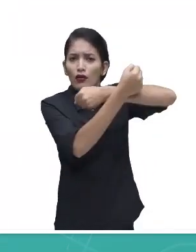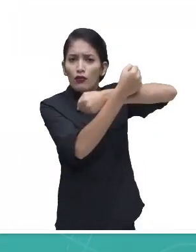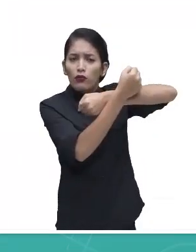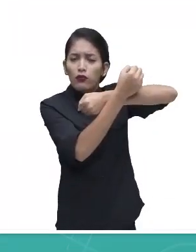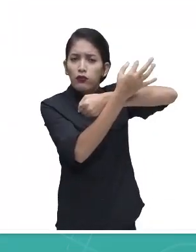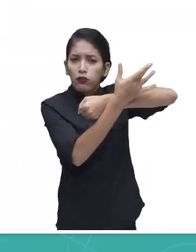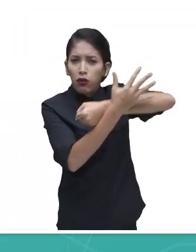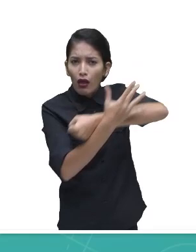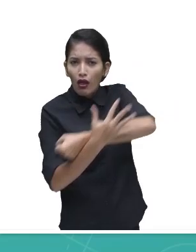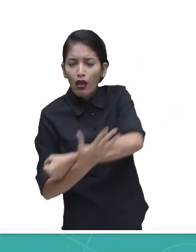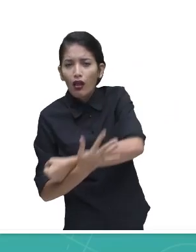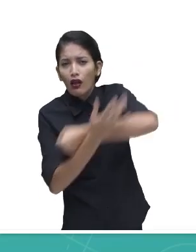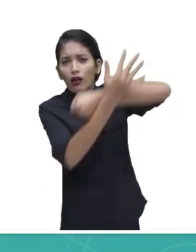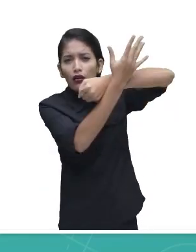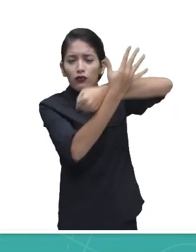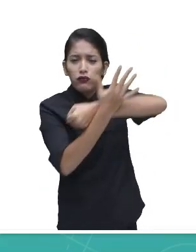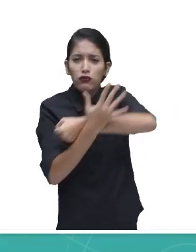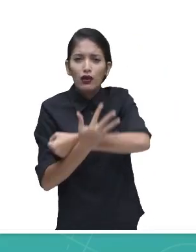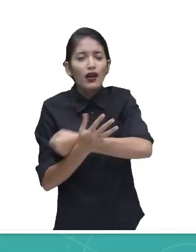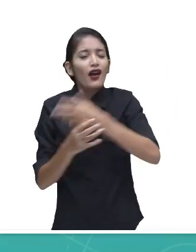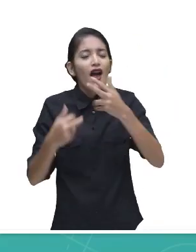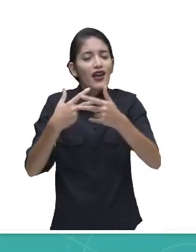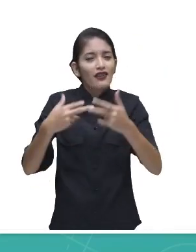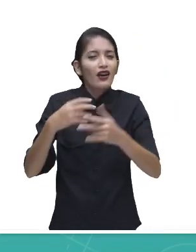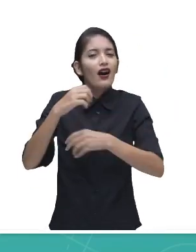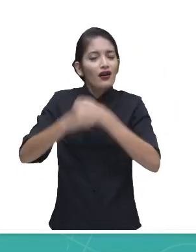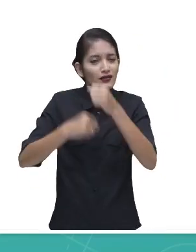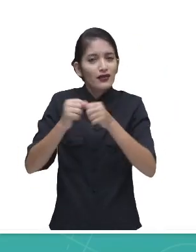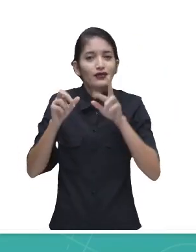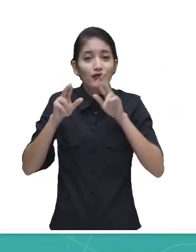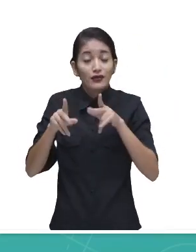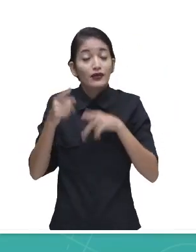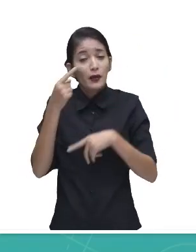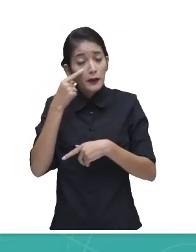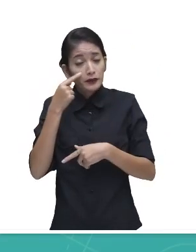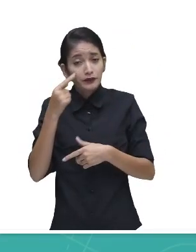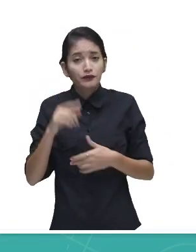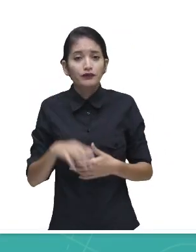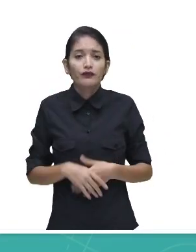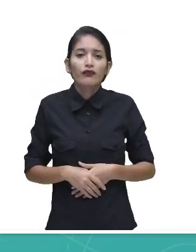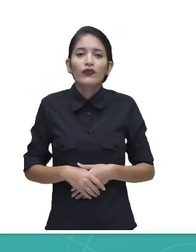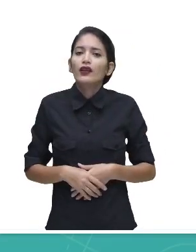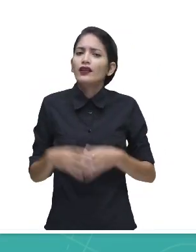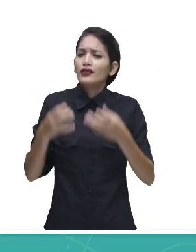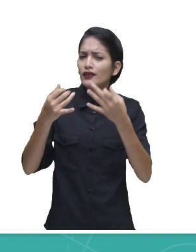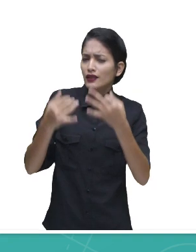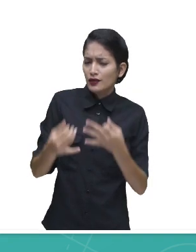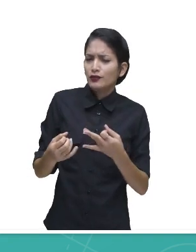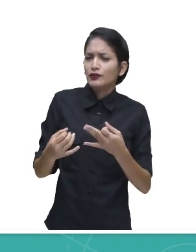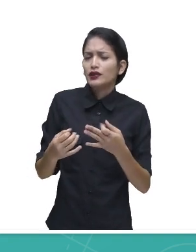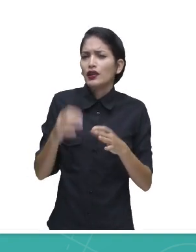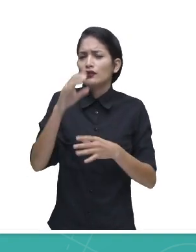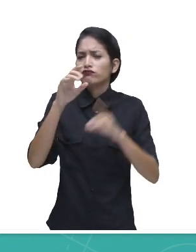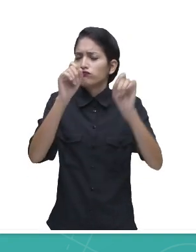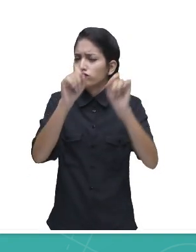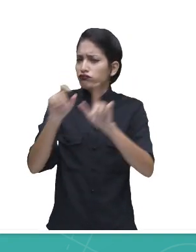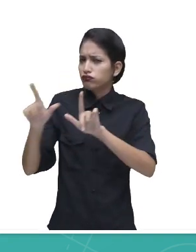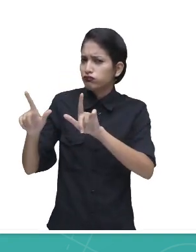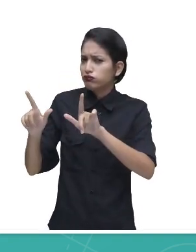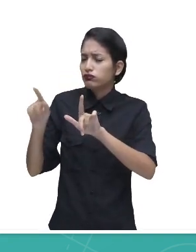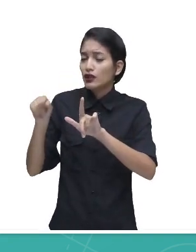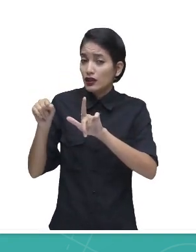anos diferentes, né? E aí, como vocês podem observar, ele falou, na nossa cartela, ele falou que